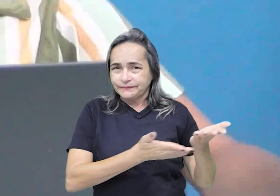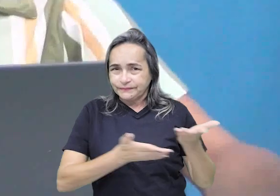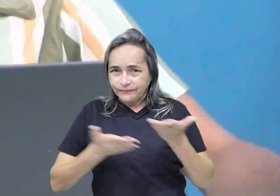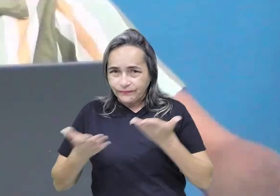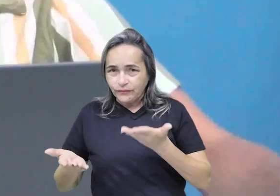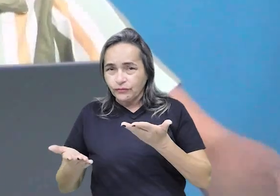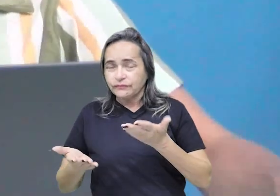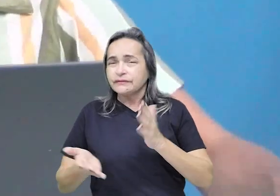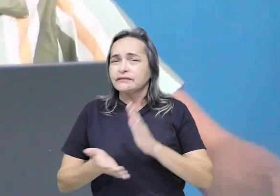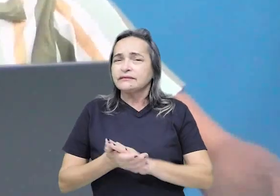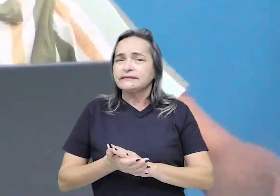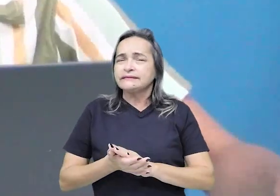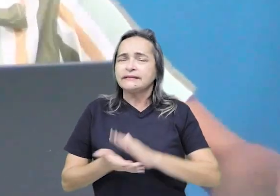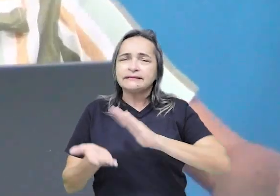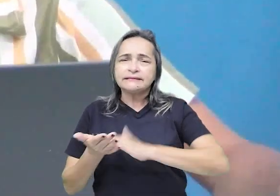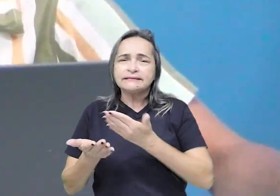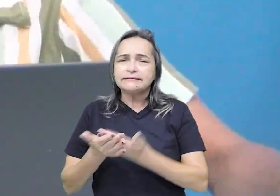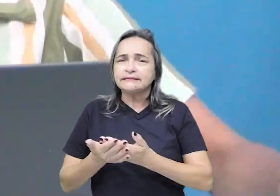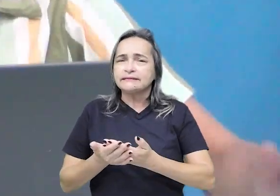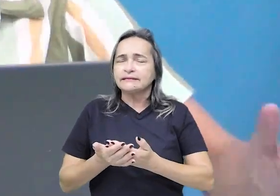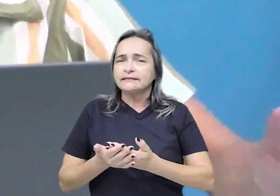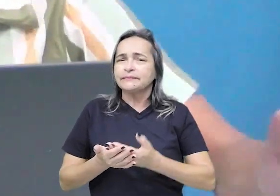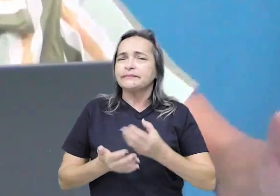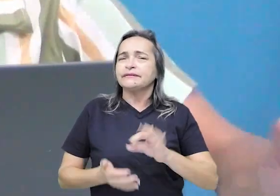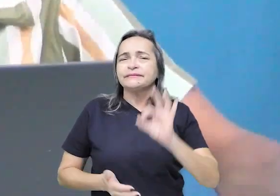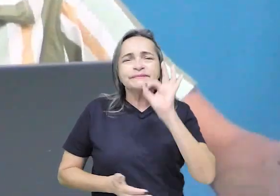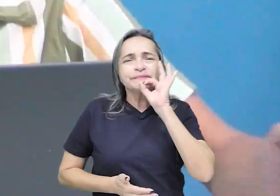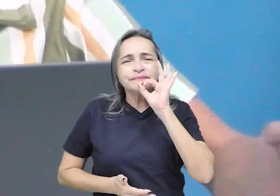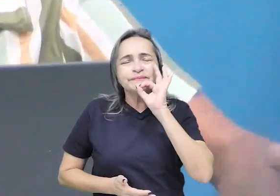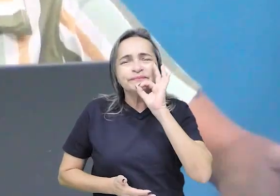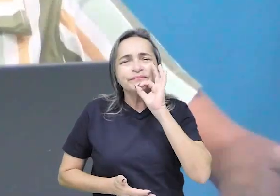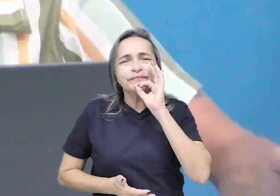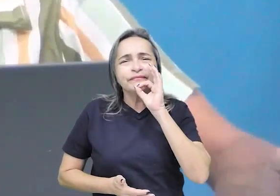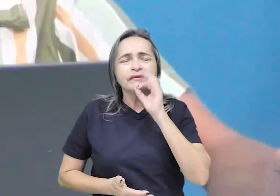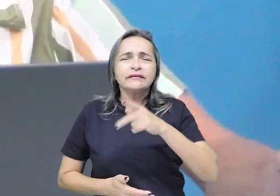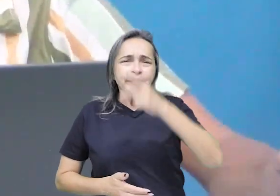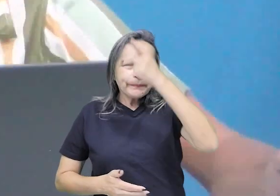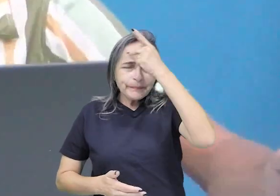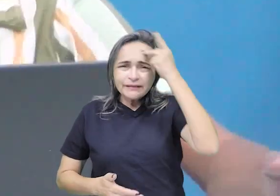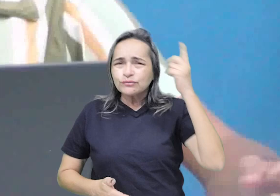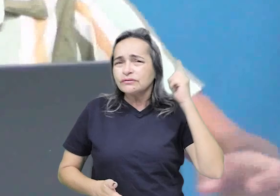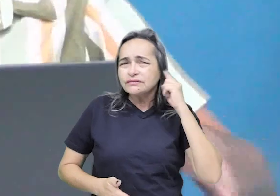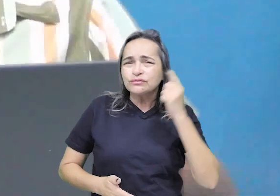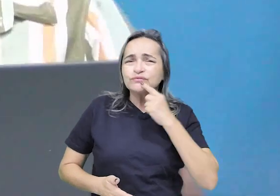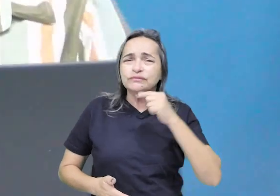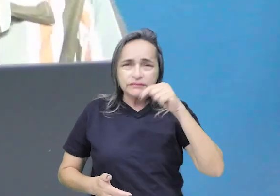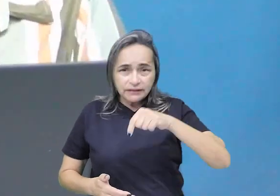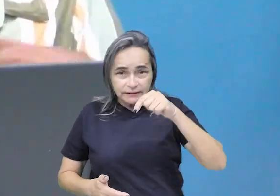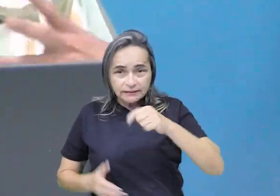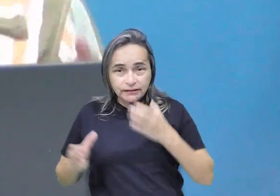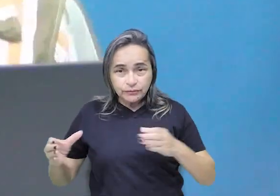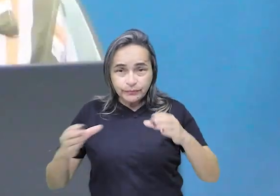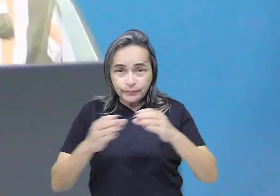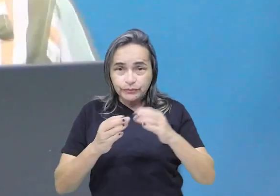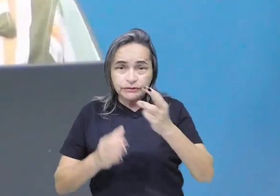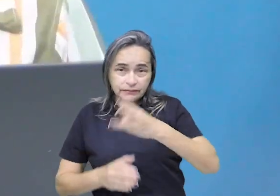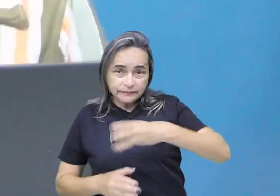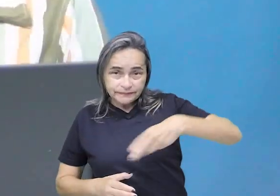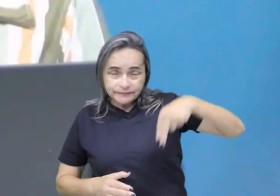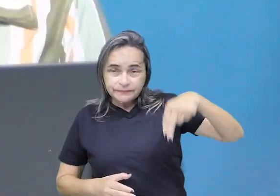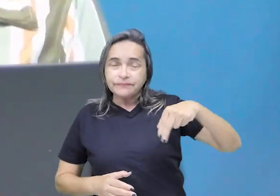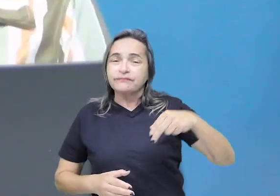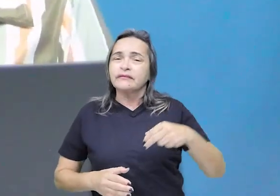Márcia Nobre, algumas pessoas surdas que são nossos espectadores da TV Seductech, para a gente trocar uma